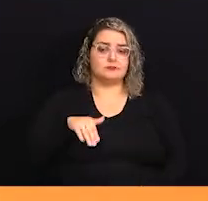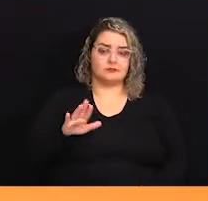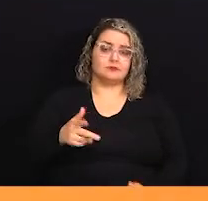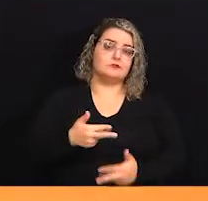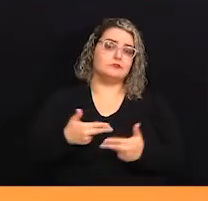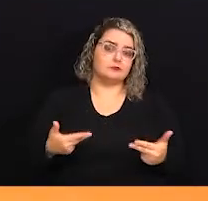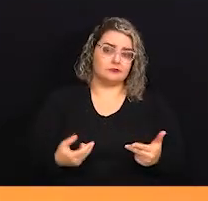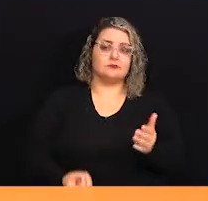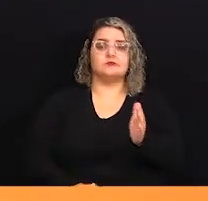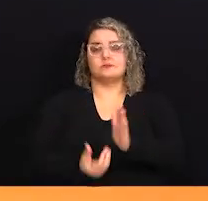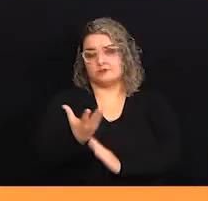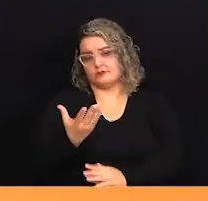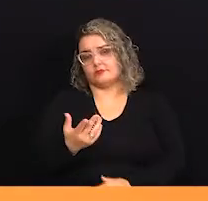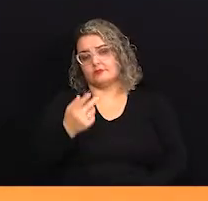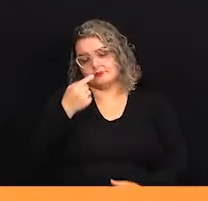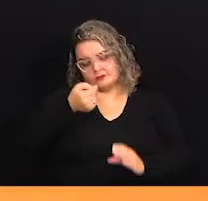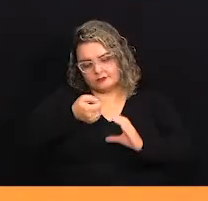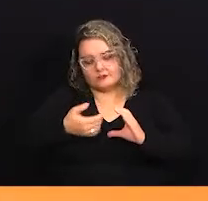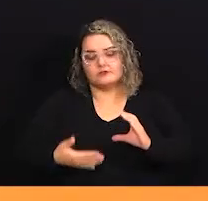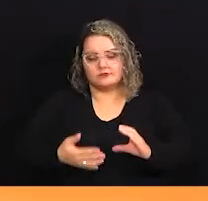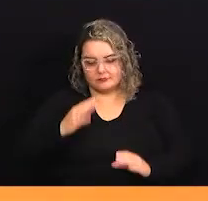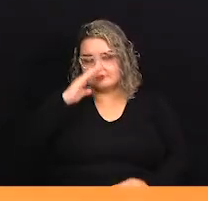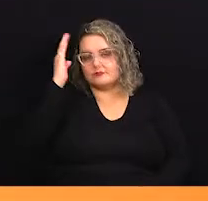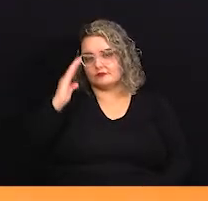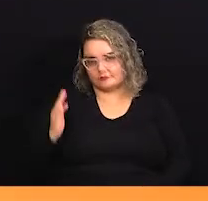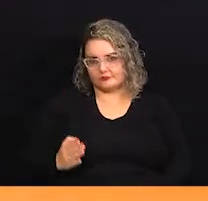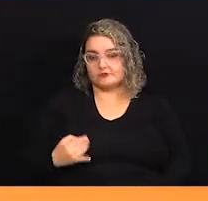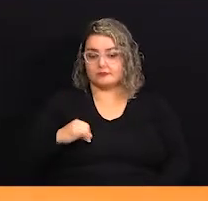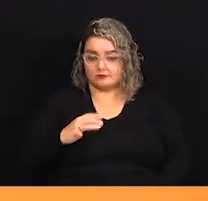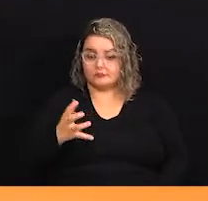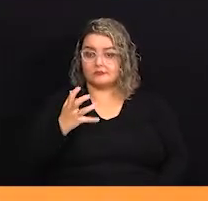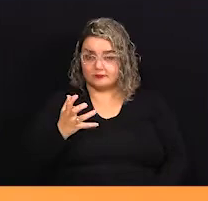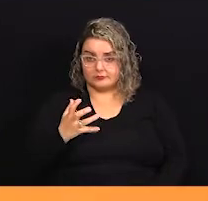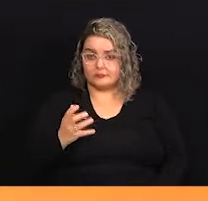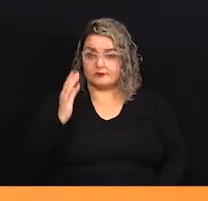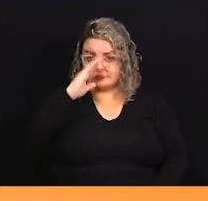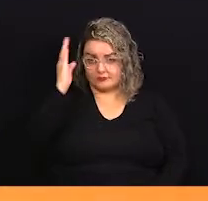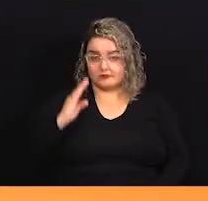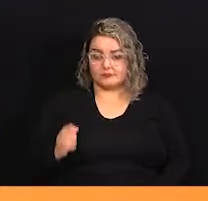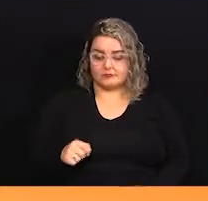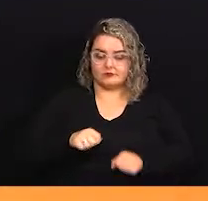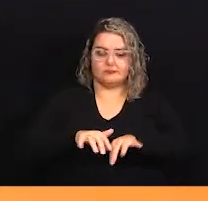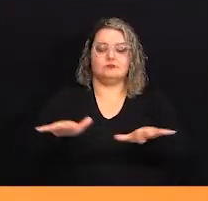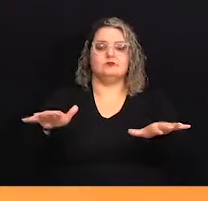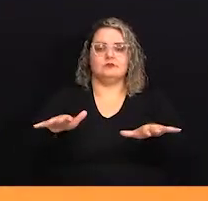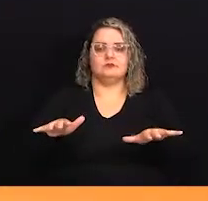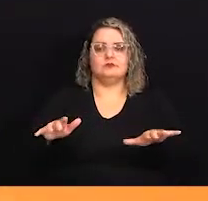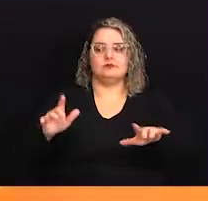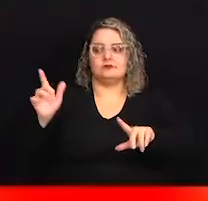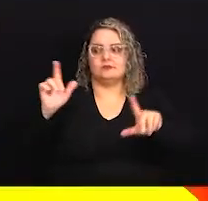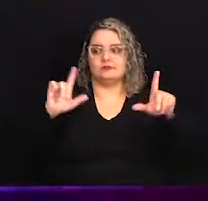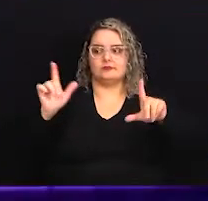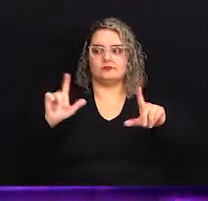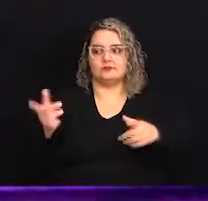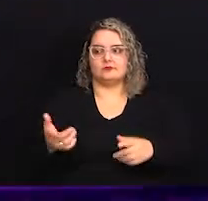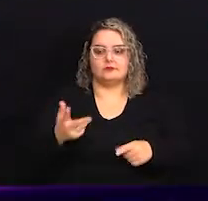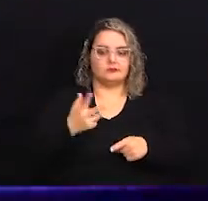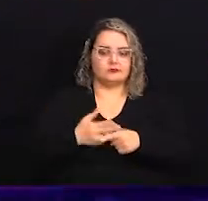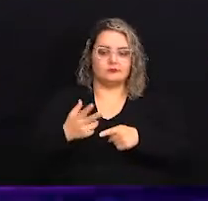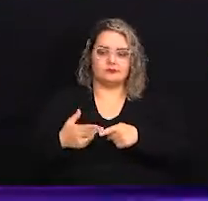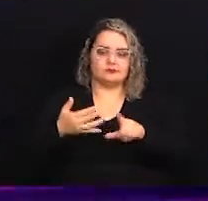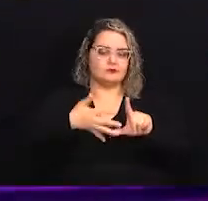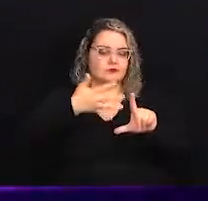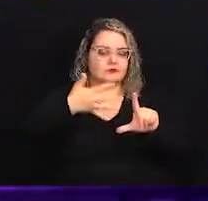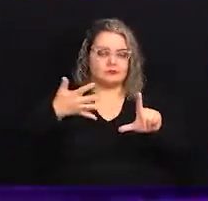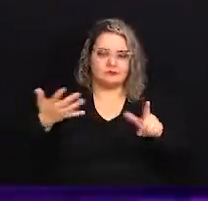ter mais coisas produzidas com a cara do Brasil. Então, se você quer ver o Brasil refletido nas telas de seriados,